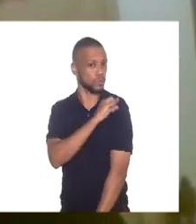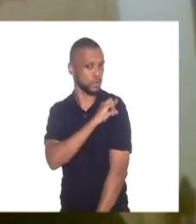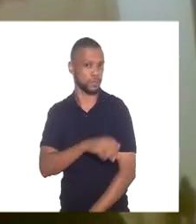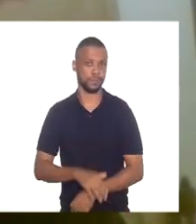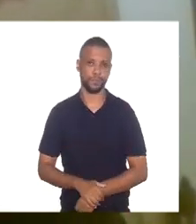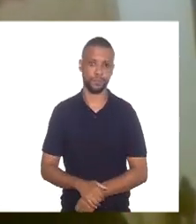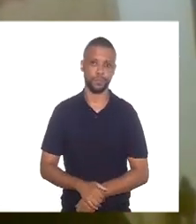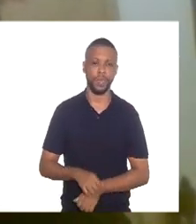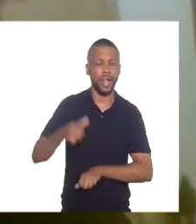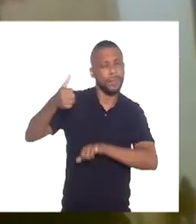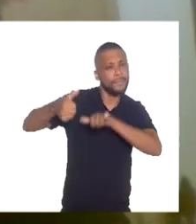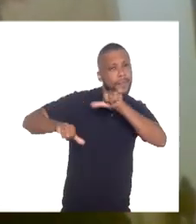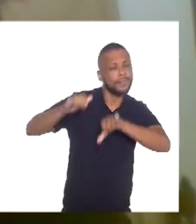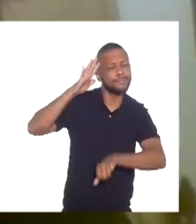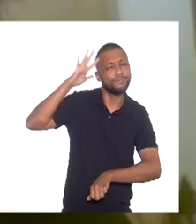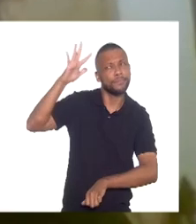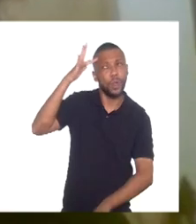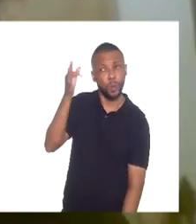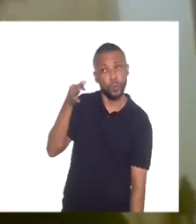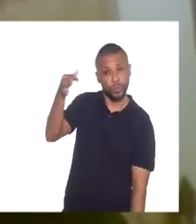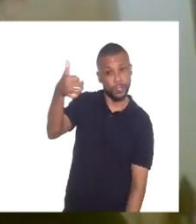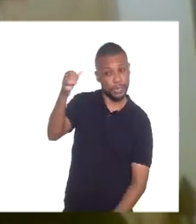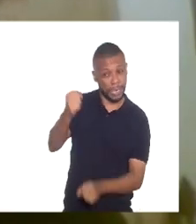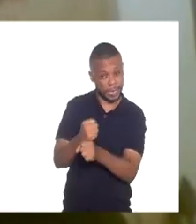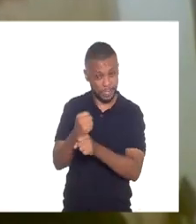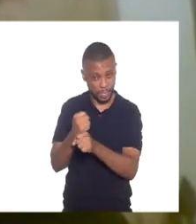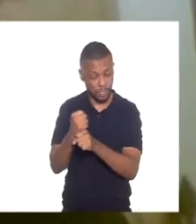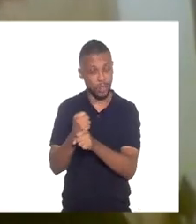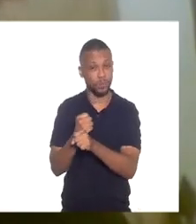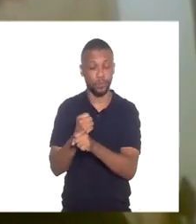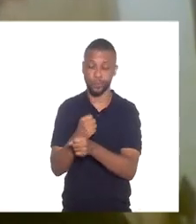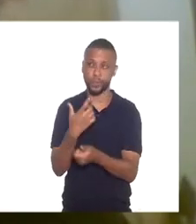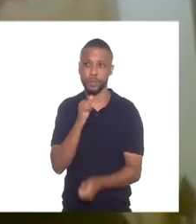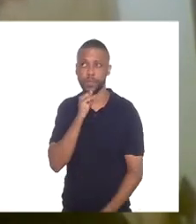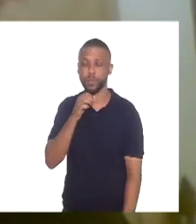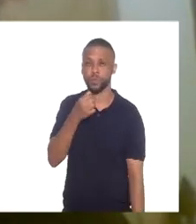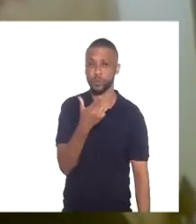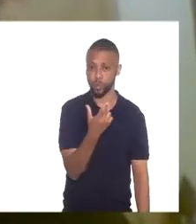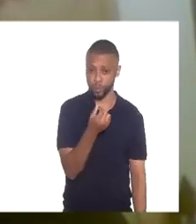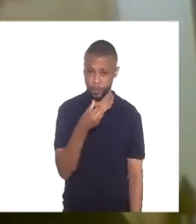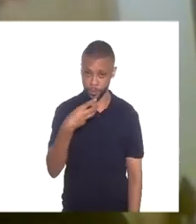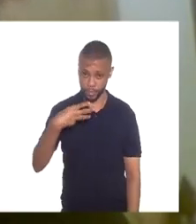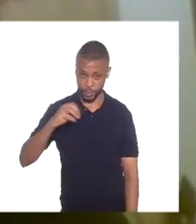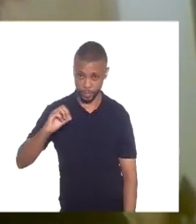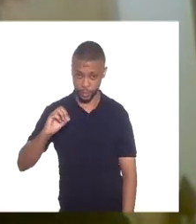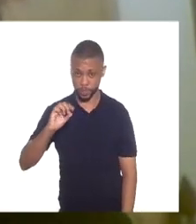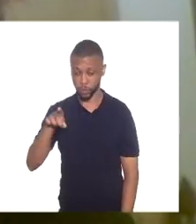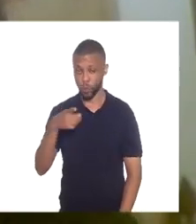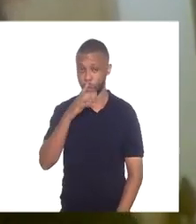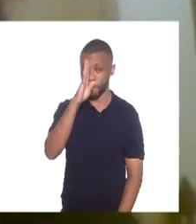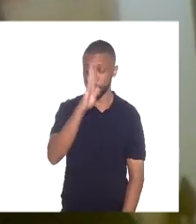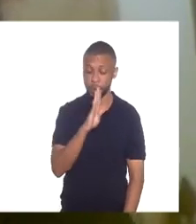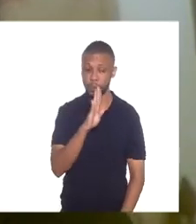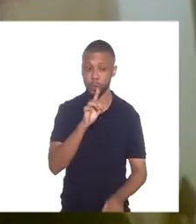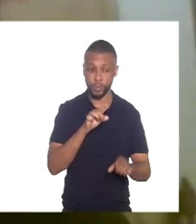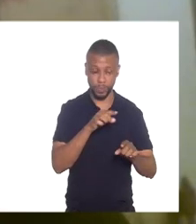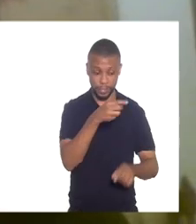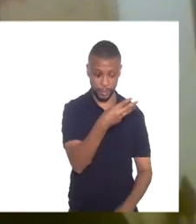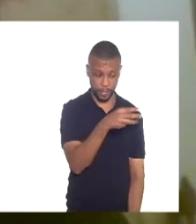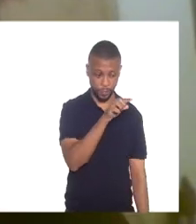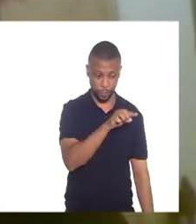próximos 10 anos, né, a gente vê um 2030 com o país saindo de 3,8 para pelo